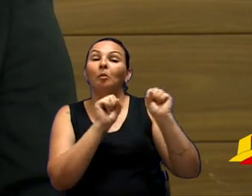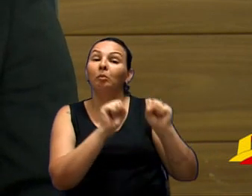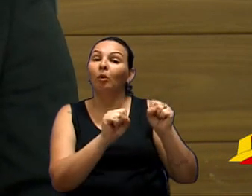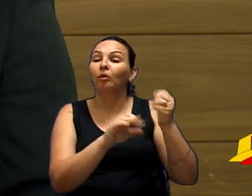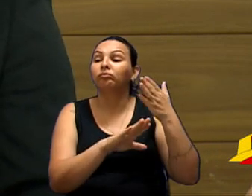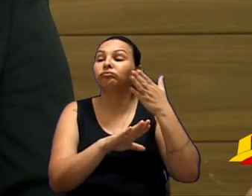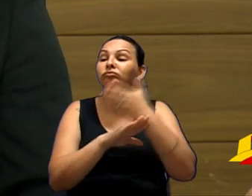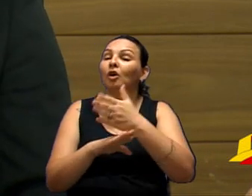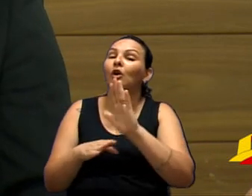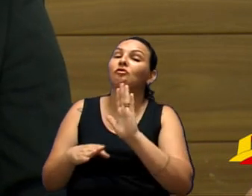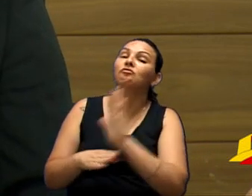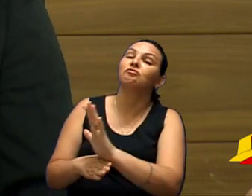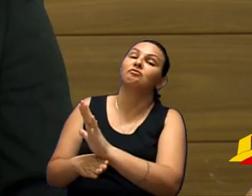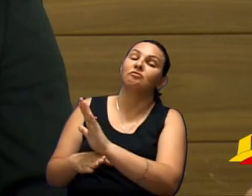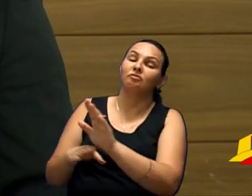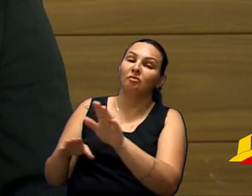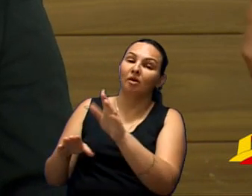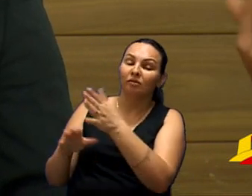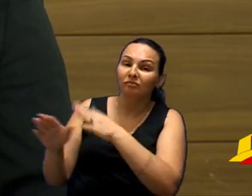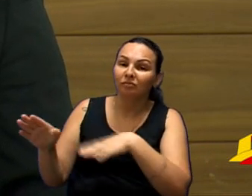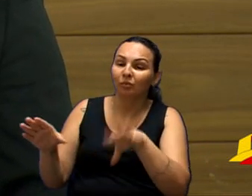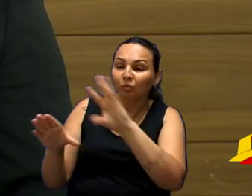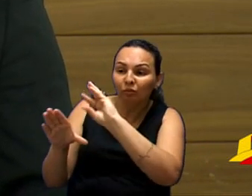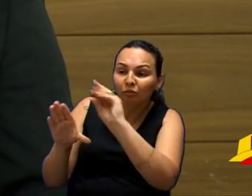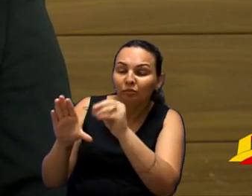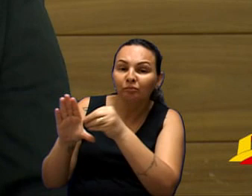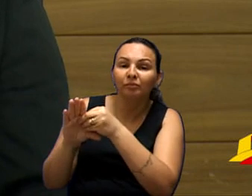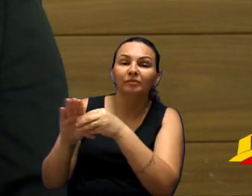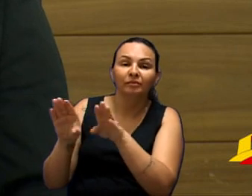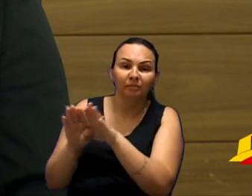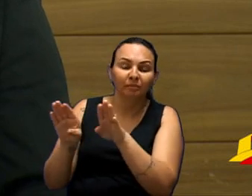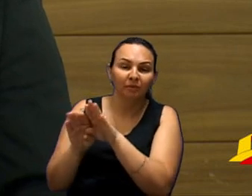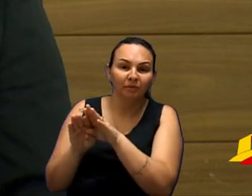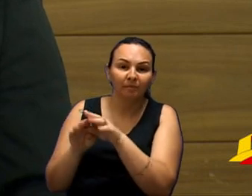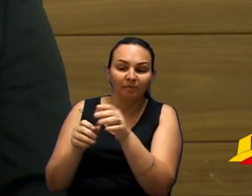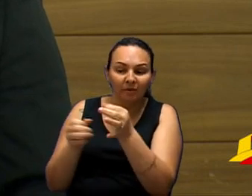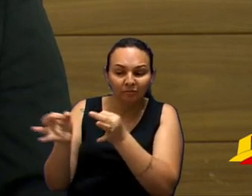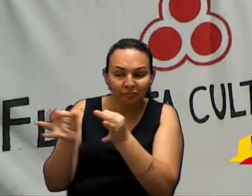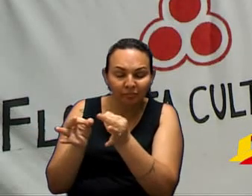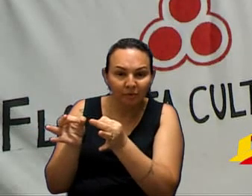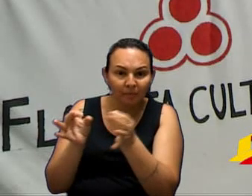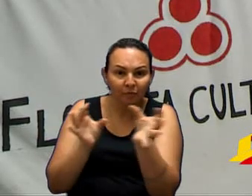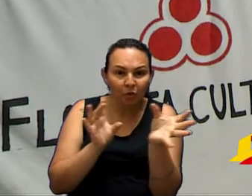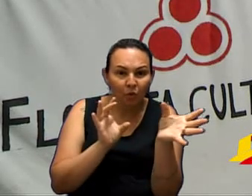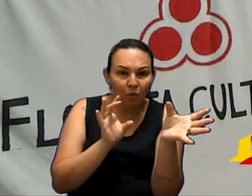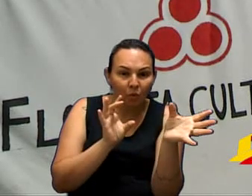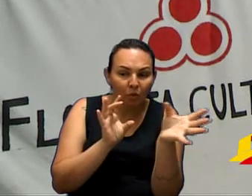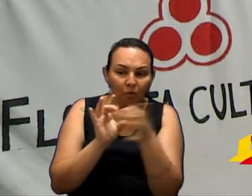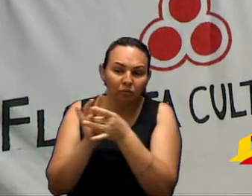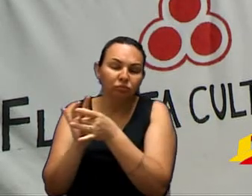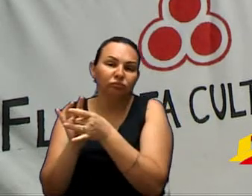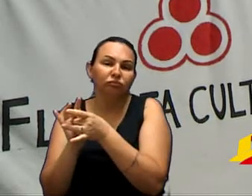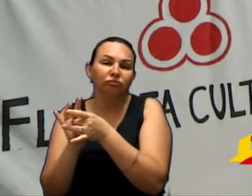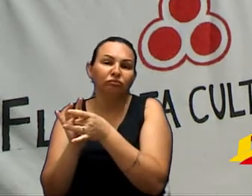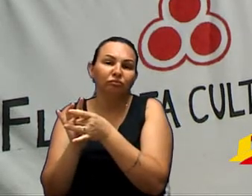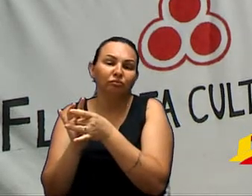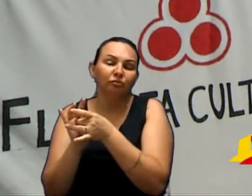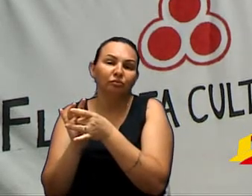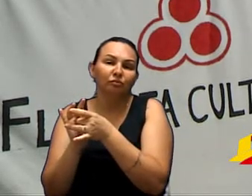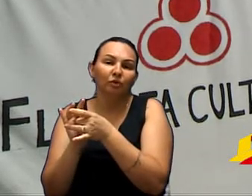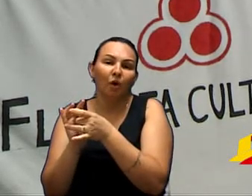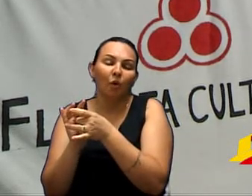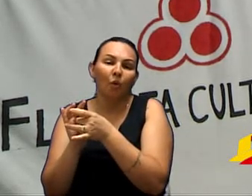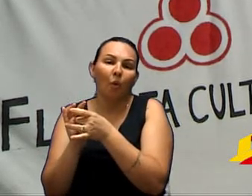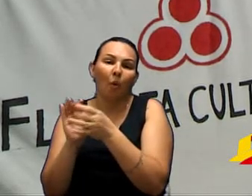de intervir no plano diretor da cidade as operações consorciadas estão ligados no estatuto das cidades